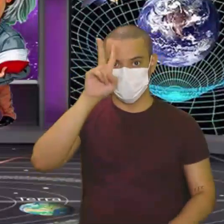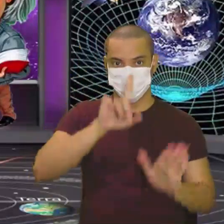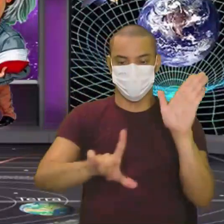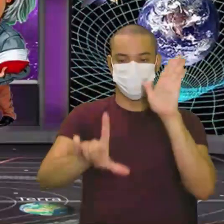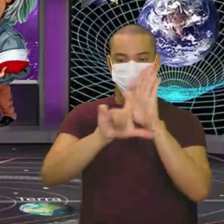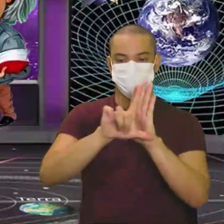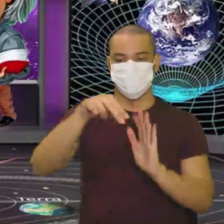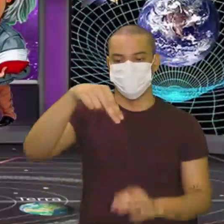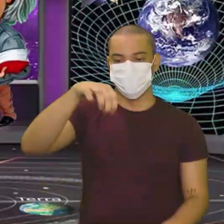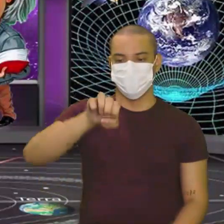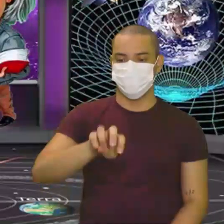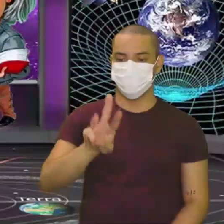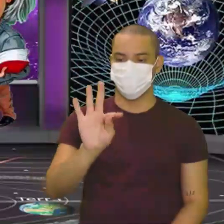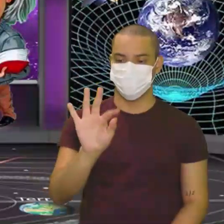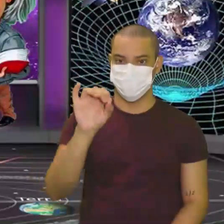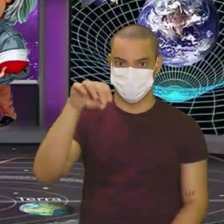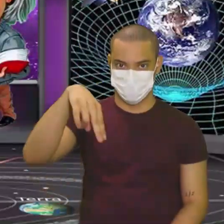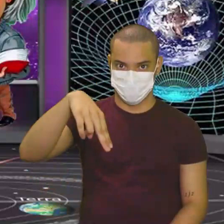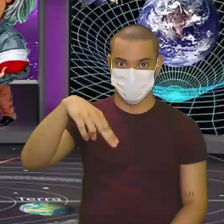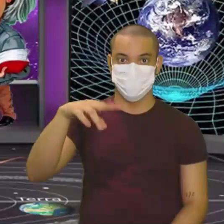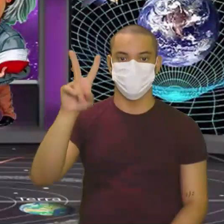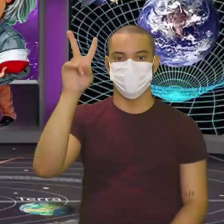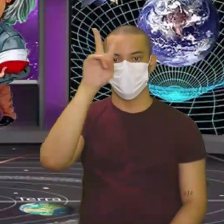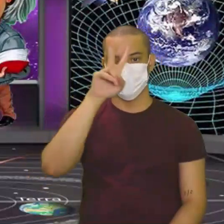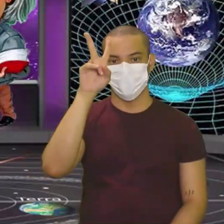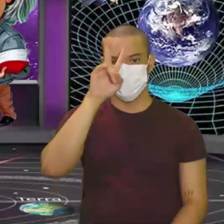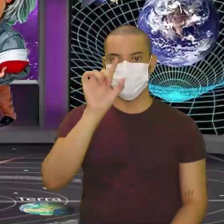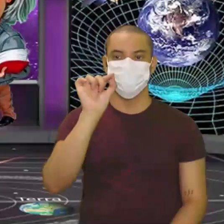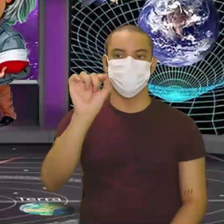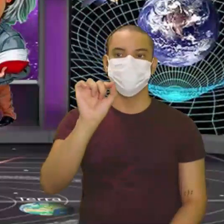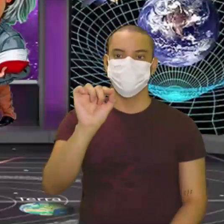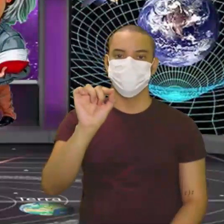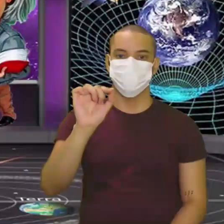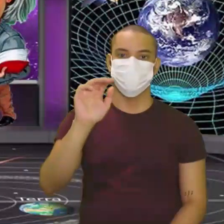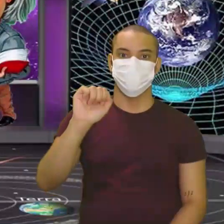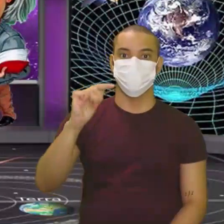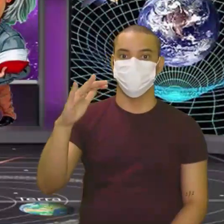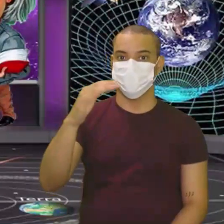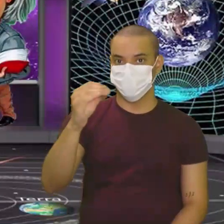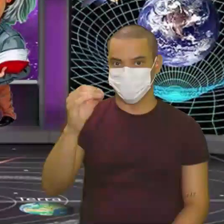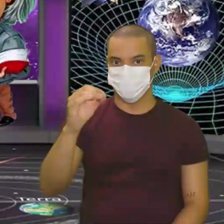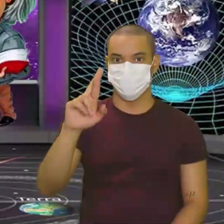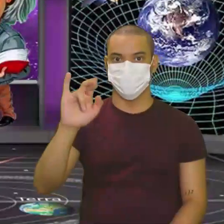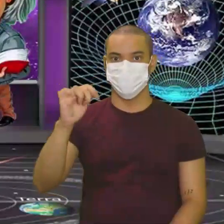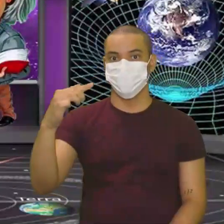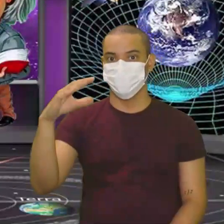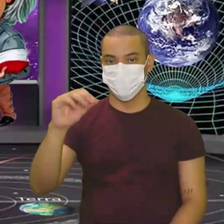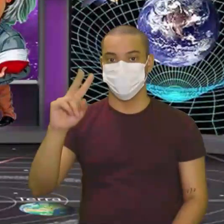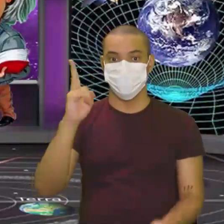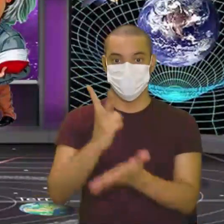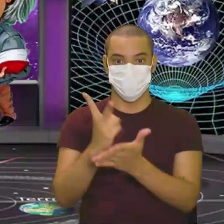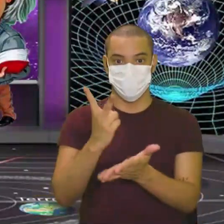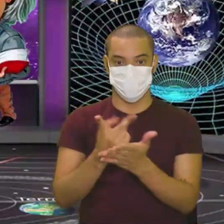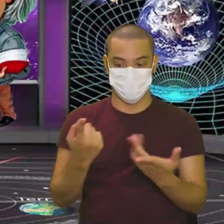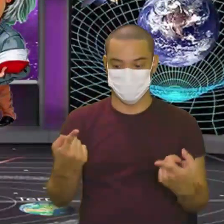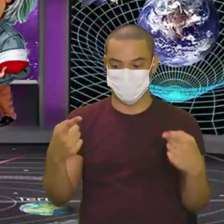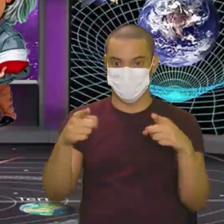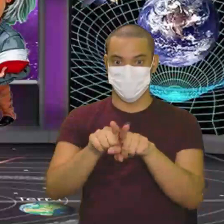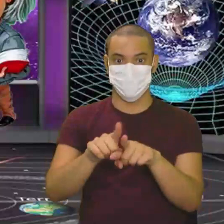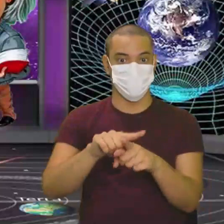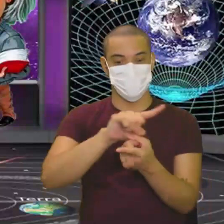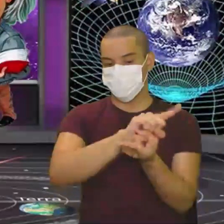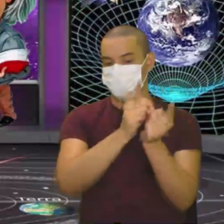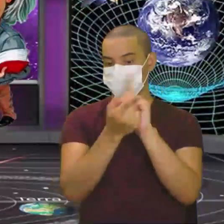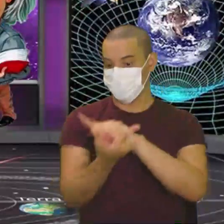gente pode lembrar também que a ação e reação Elas têm o que mesmo intensidade e